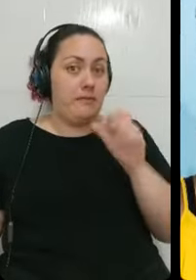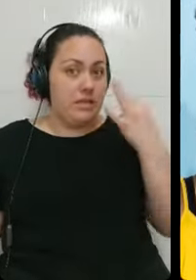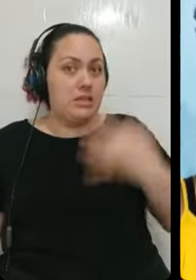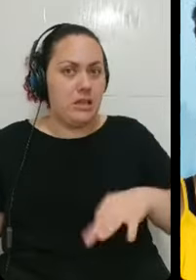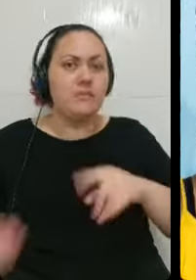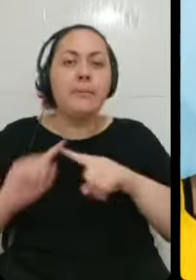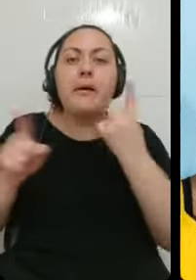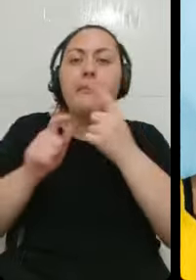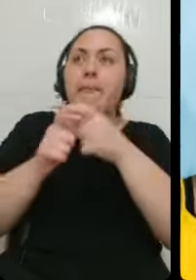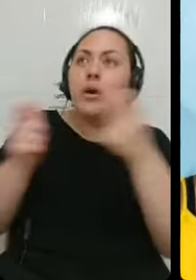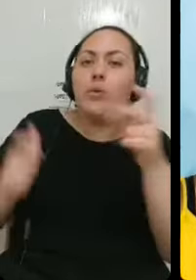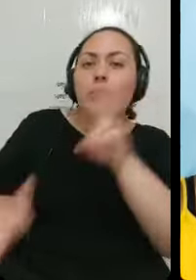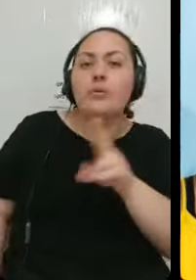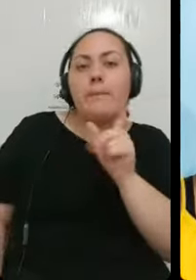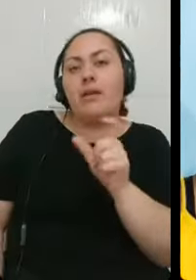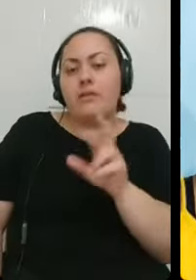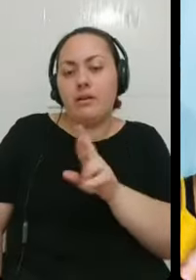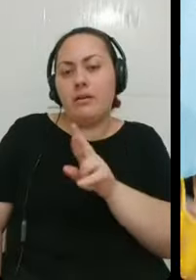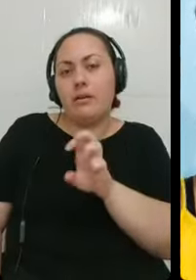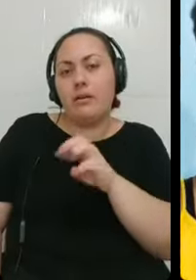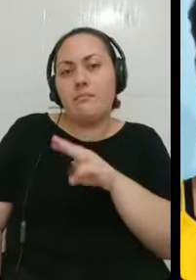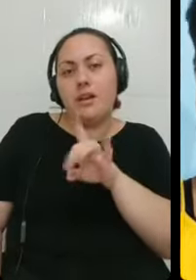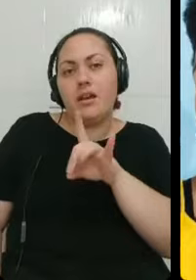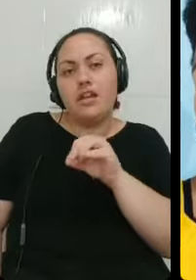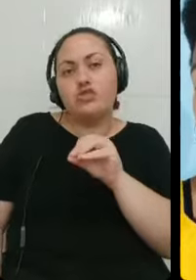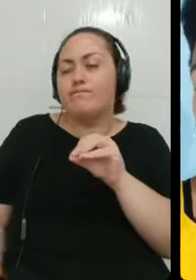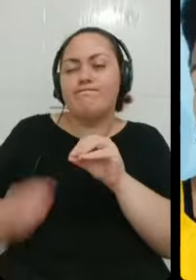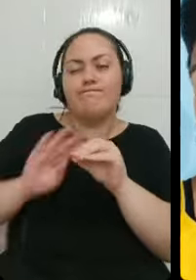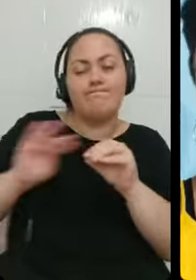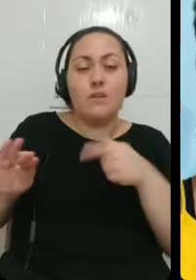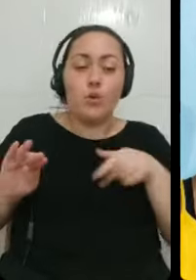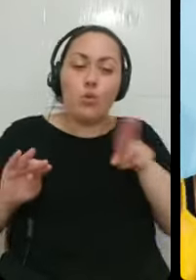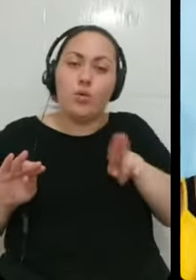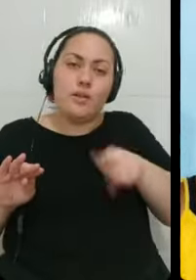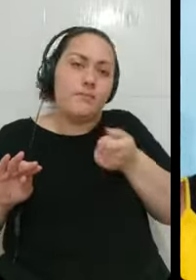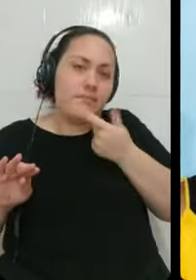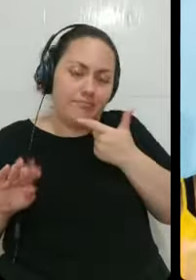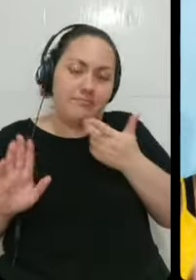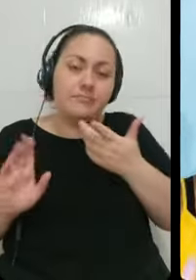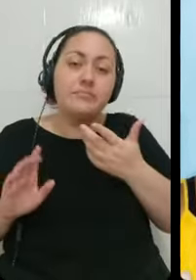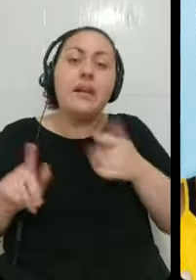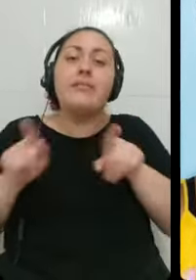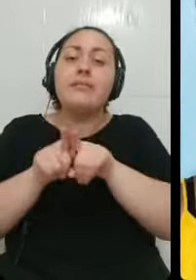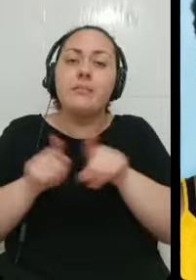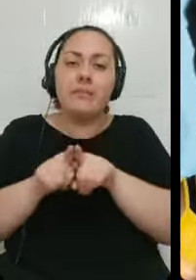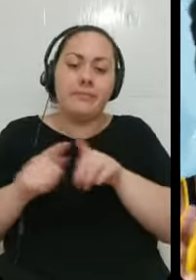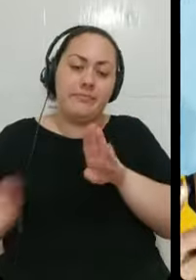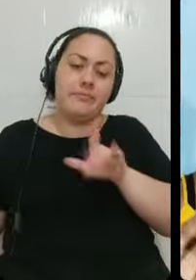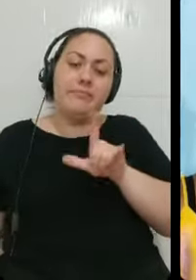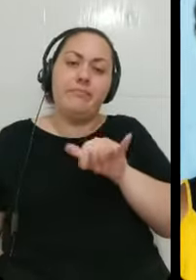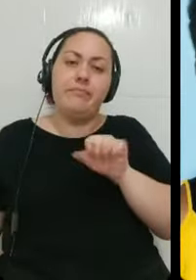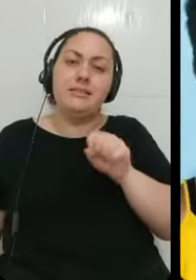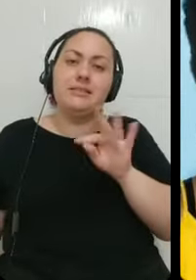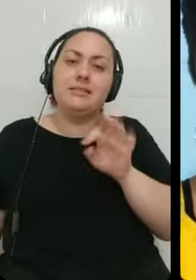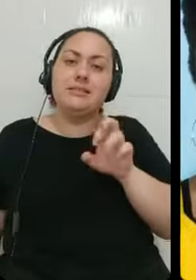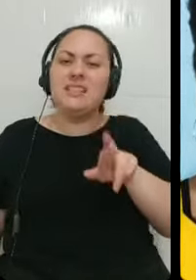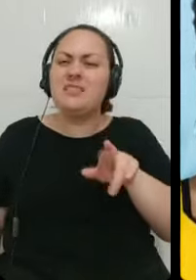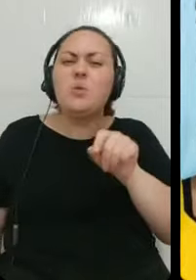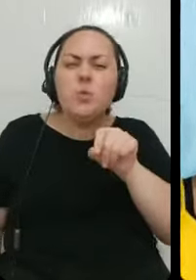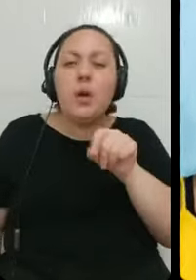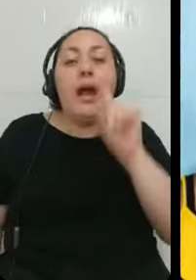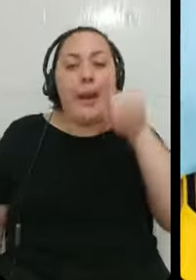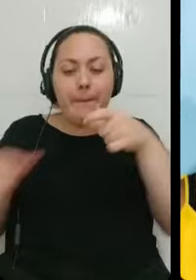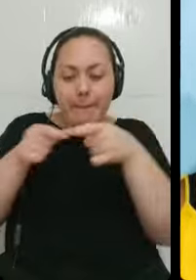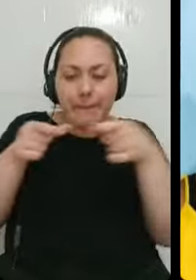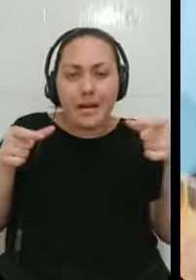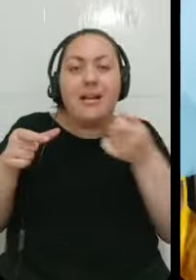Ou então a questão do medicamento que ele vem dentro de um blister. Ninguém sabe o que é blister. Blister é a cartela de alumínio,